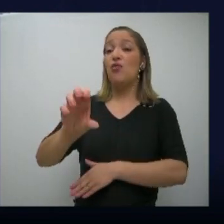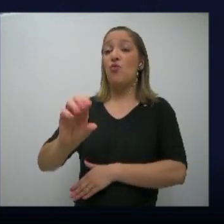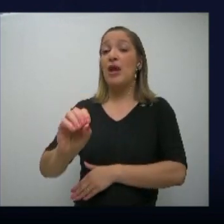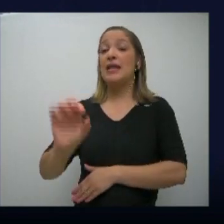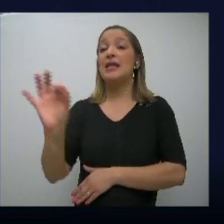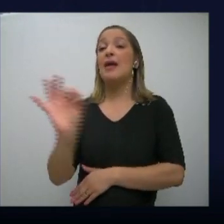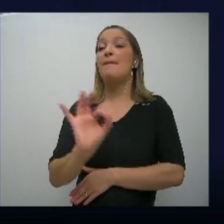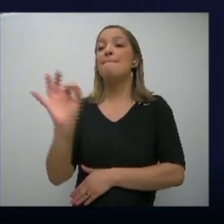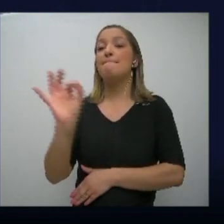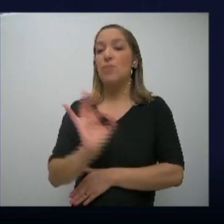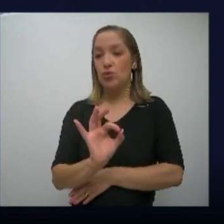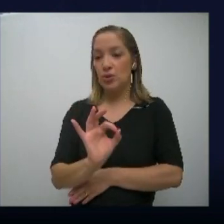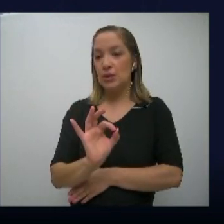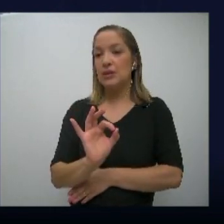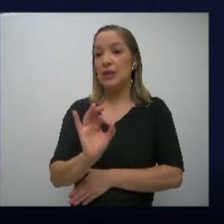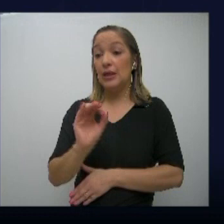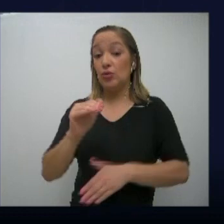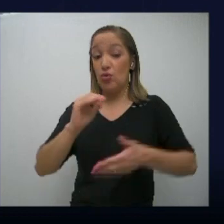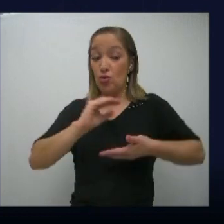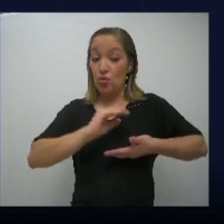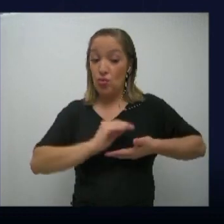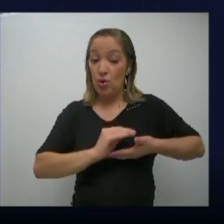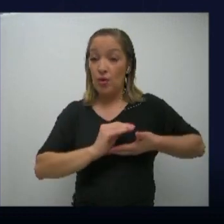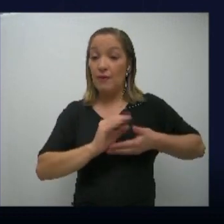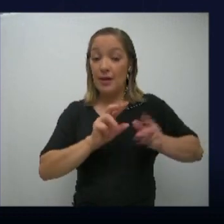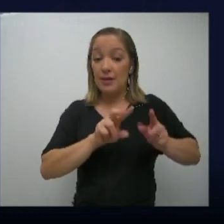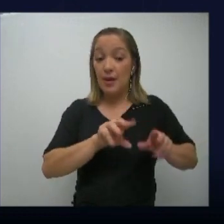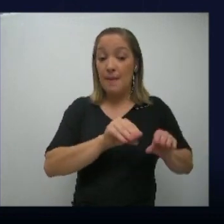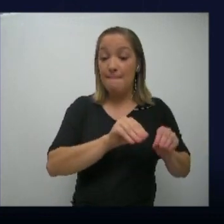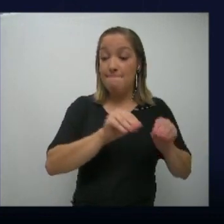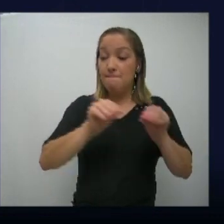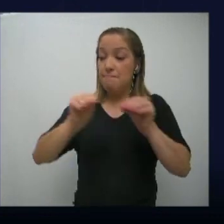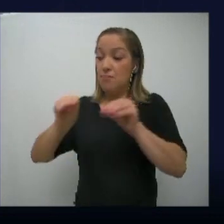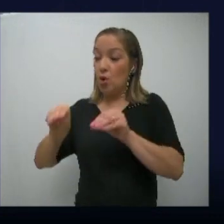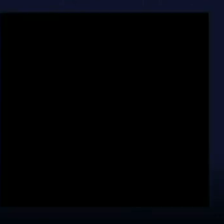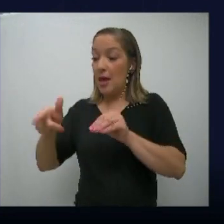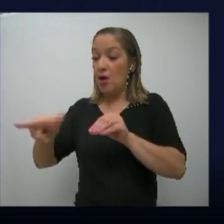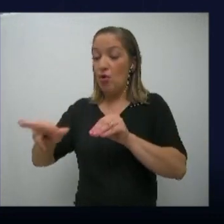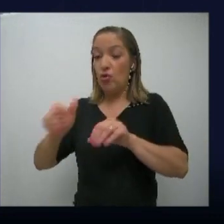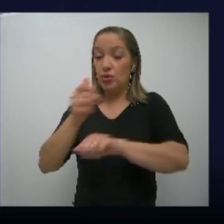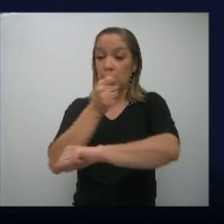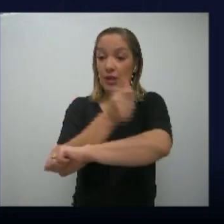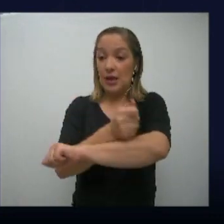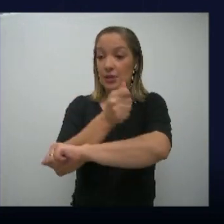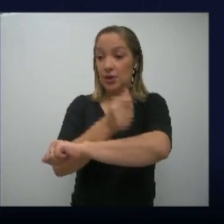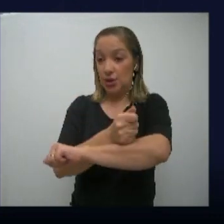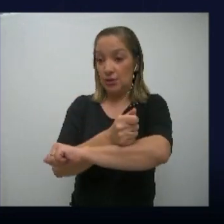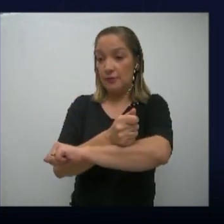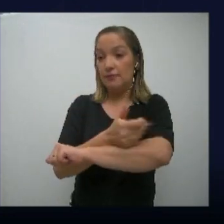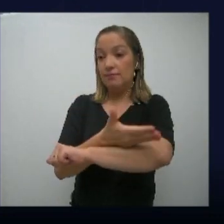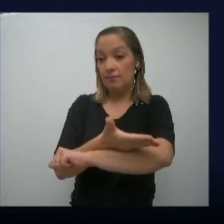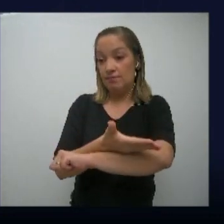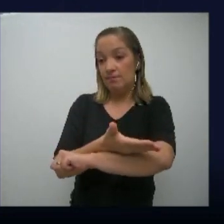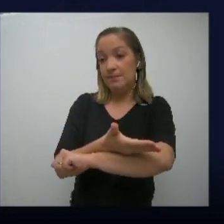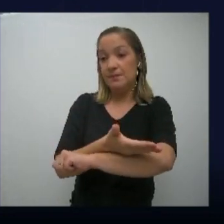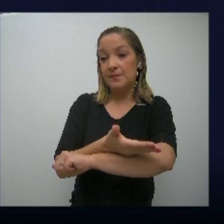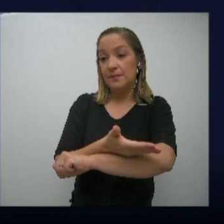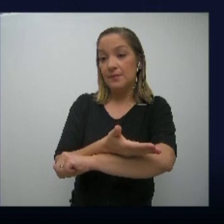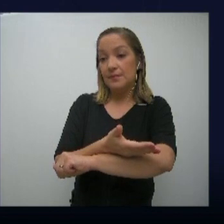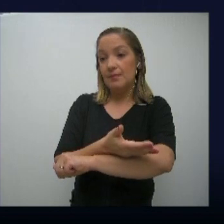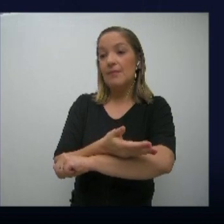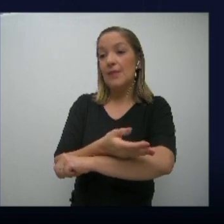e vai emigrar na direção de outros ativos já então uma seu direito isso é uma porta